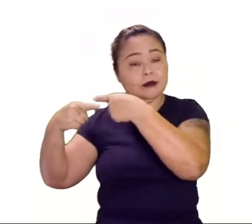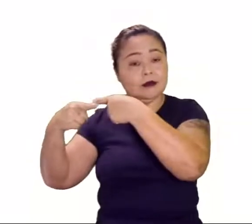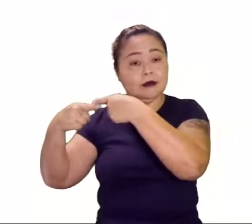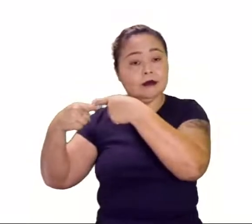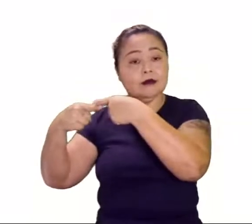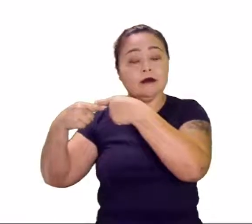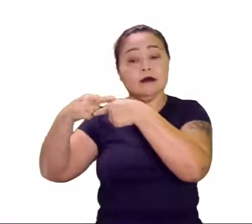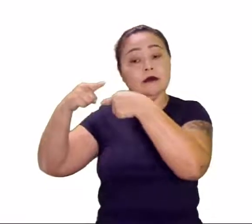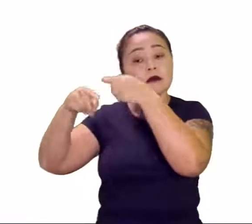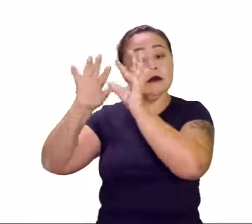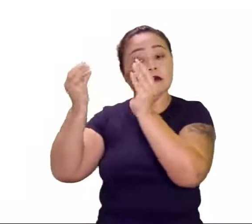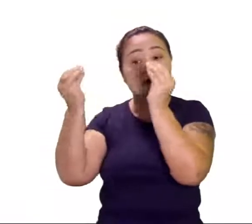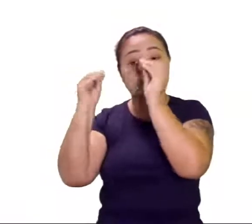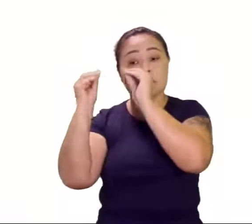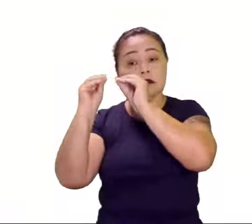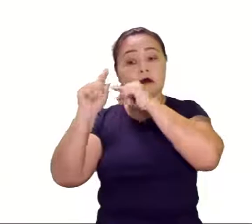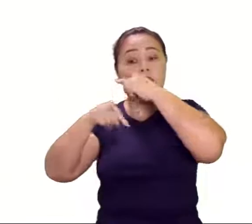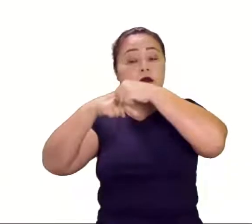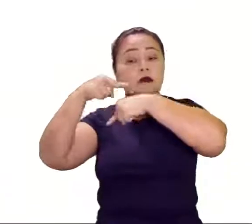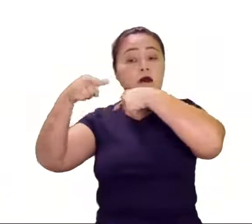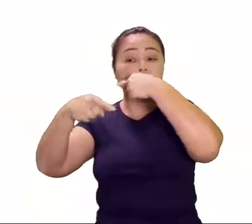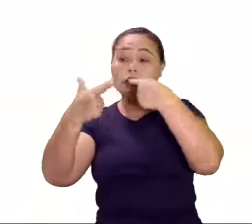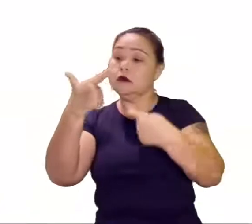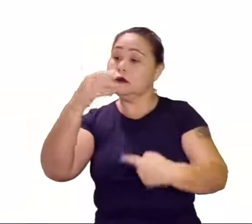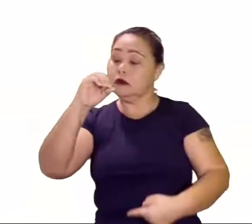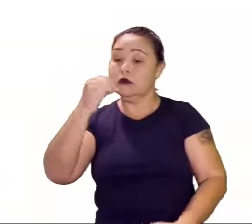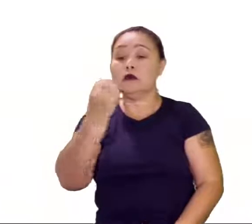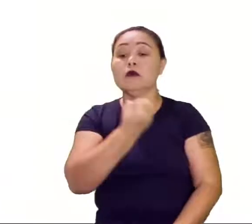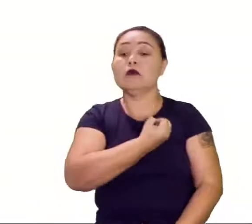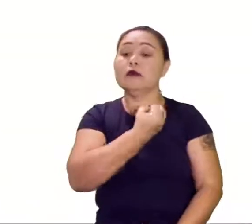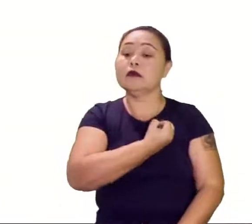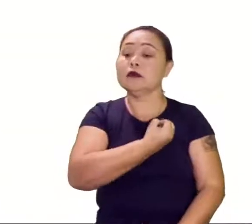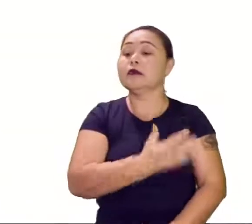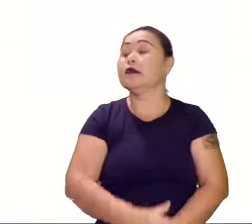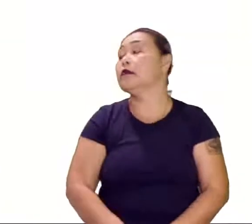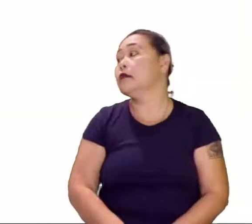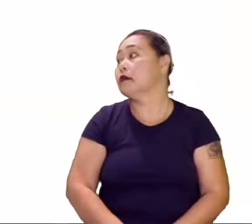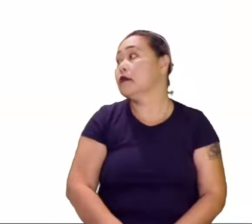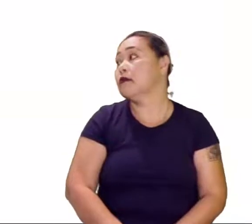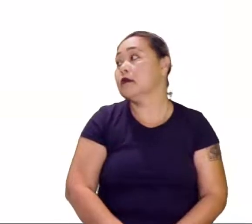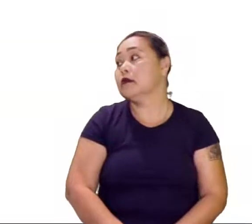aqui, construindo a nossa sequência de 20 termos.